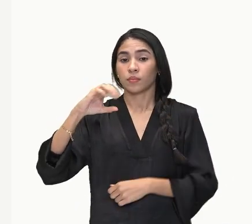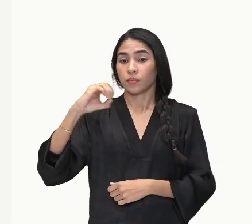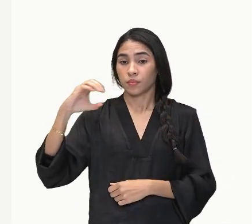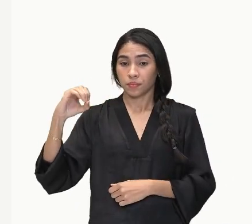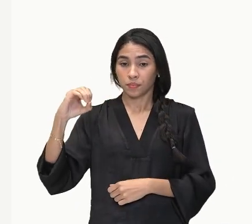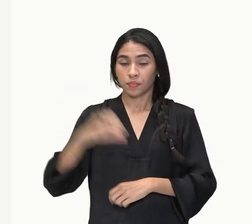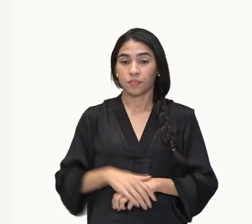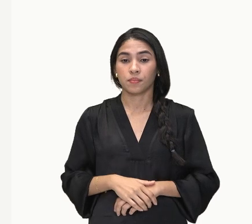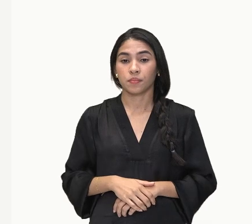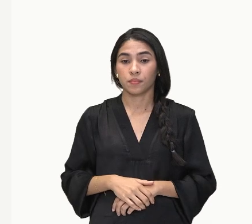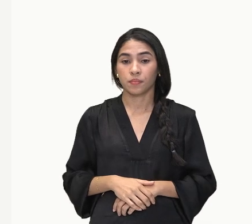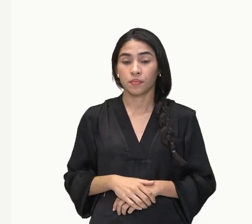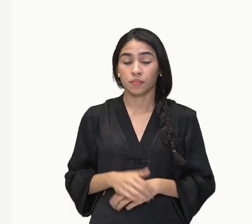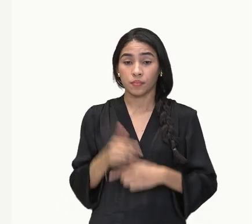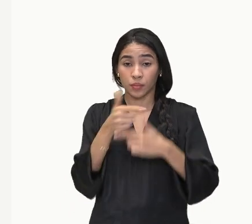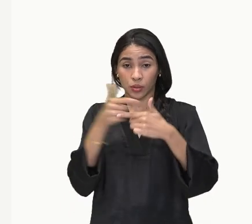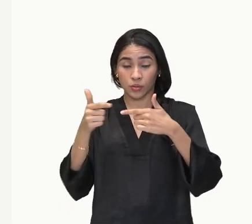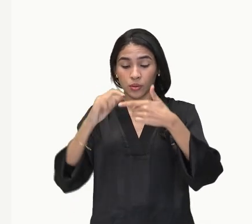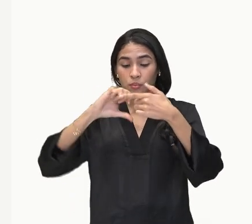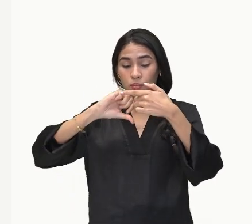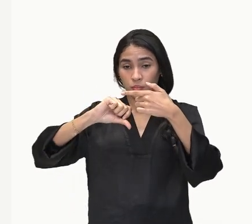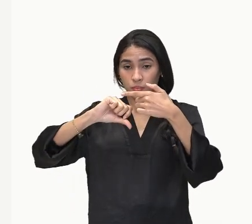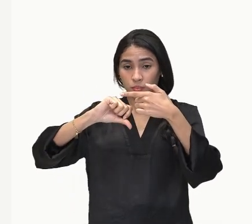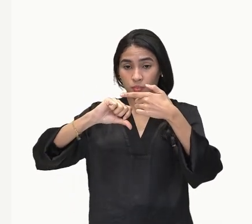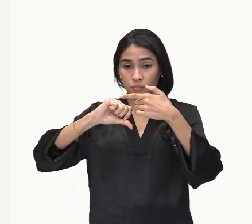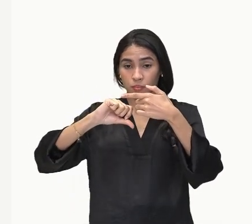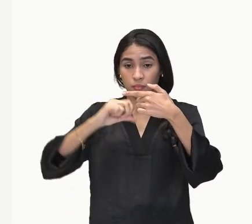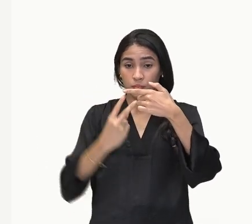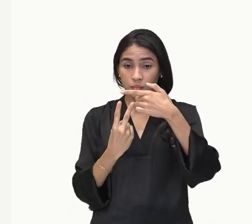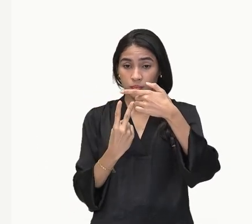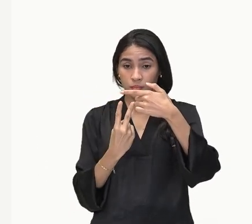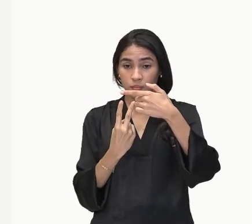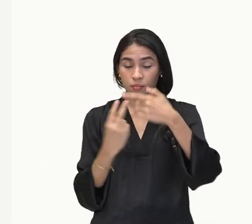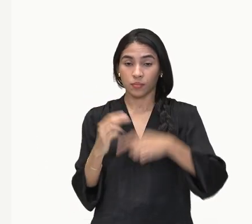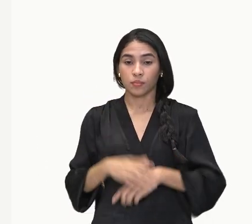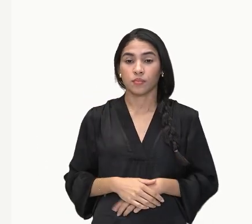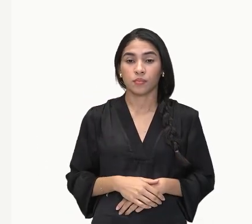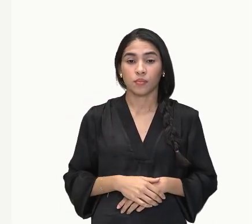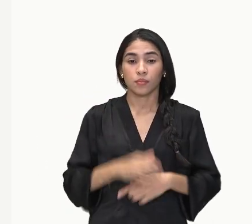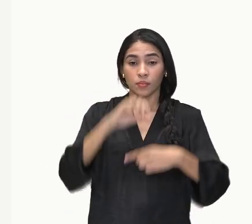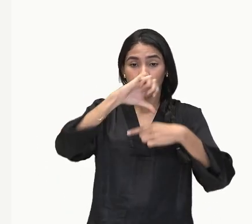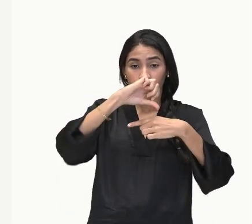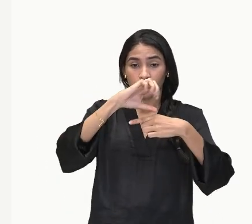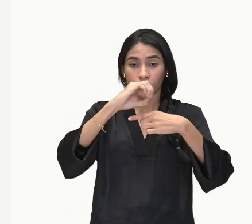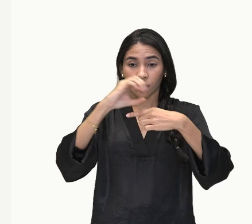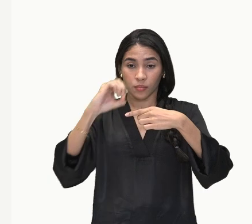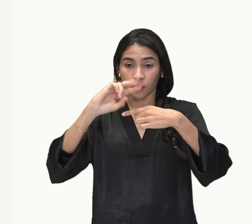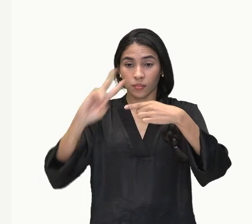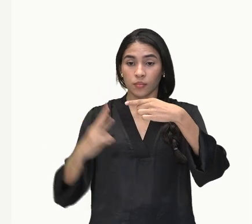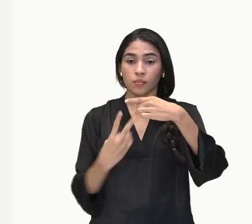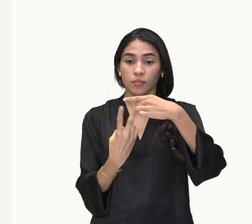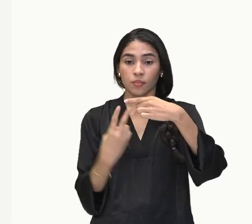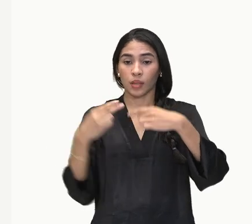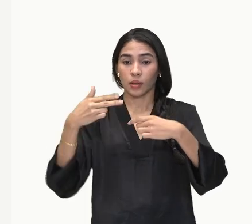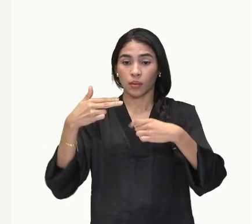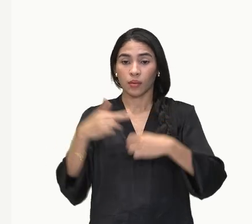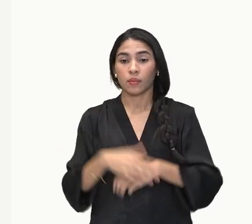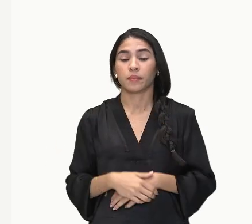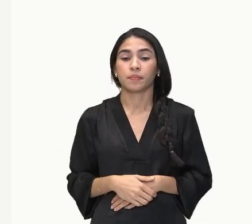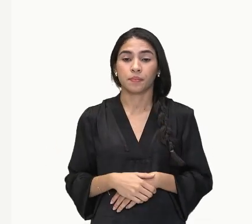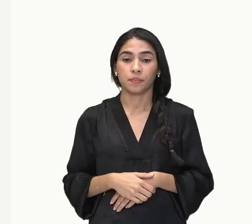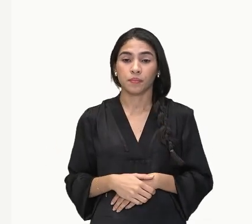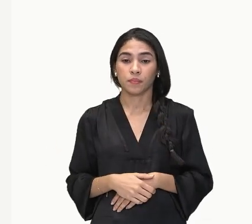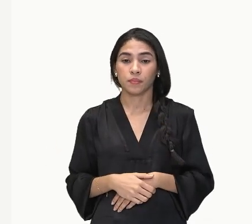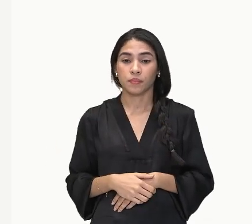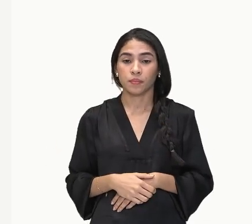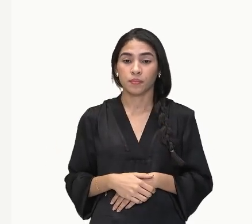Vamos dividir esse 9.000 por 2. E aí, no final, a gente vai encontrar a energia cinética,